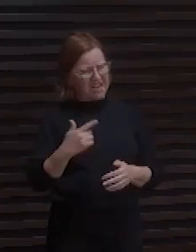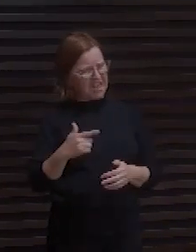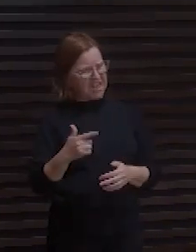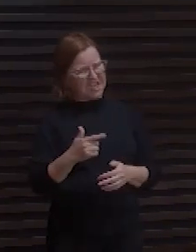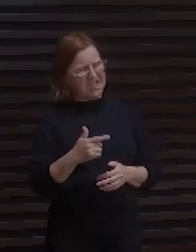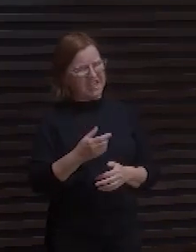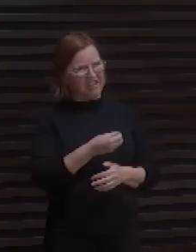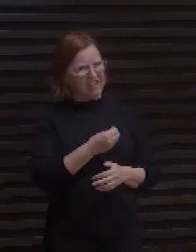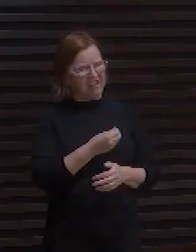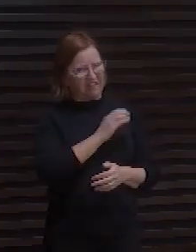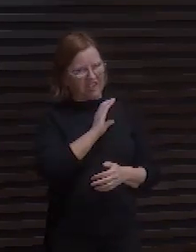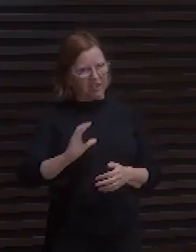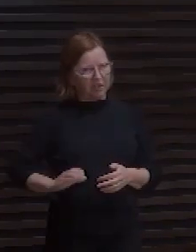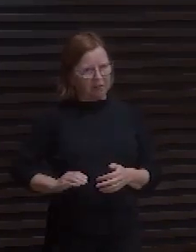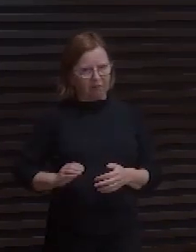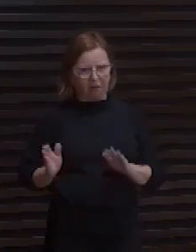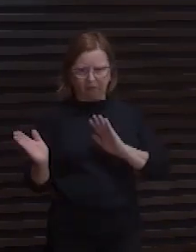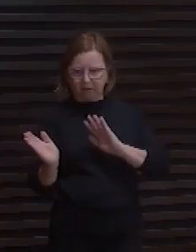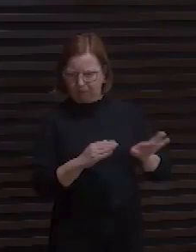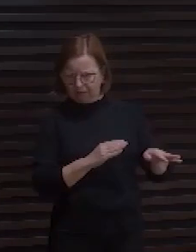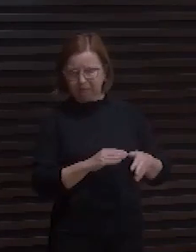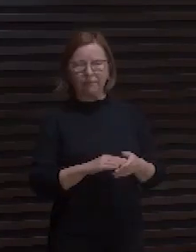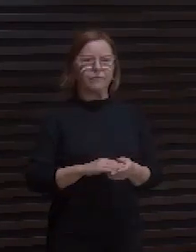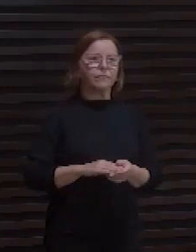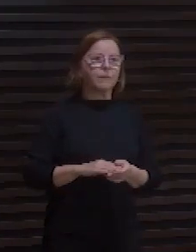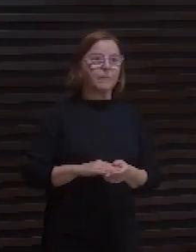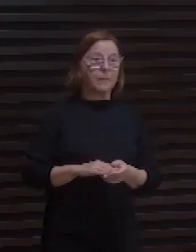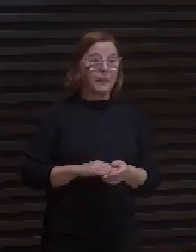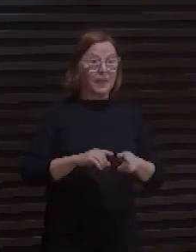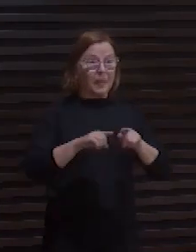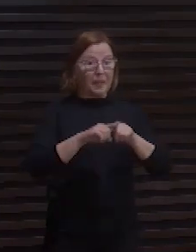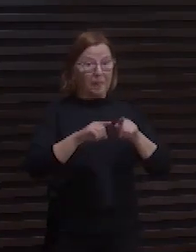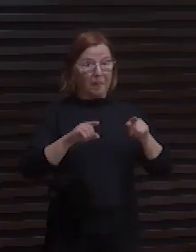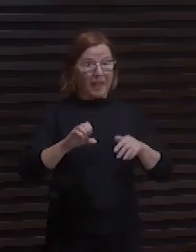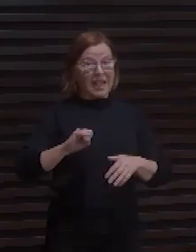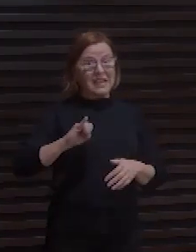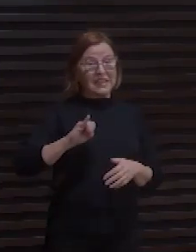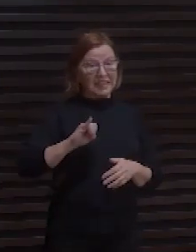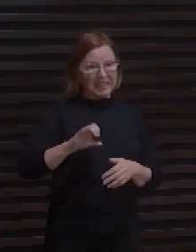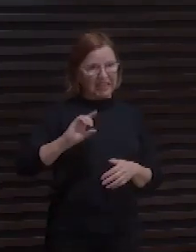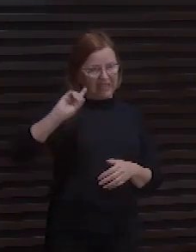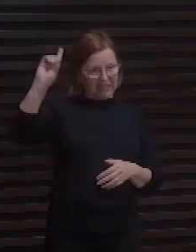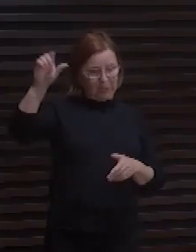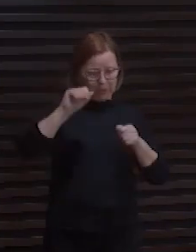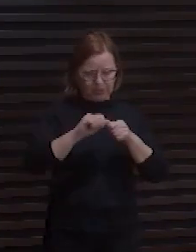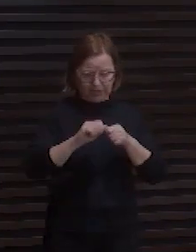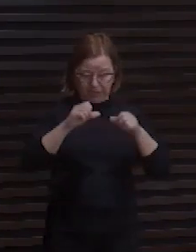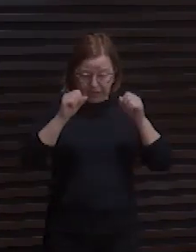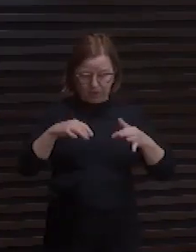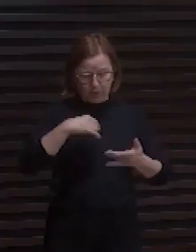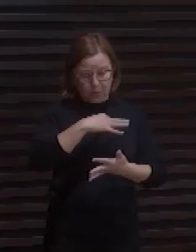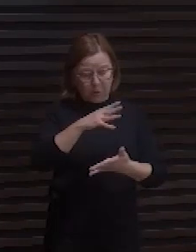Cristo. Só que, meus amados, se Deus é o Criador de todas as coisas, como seria